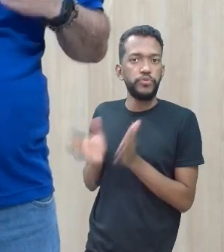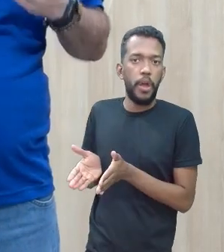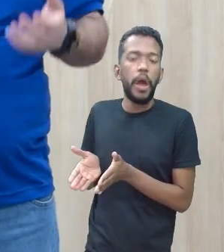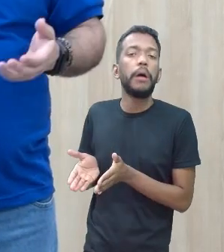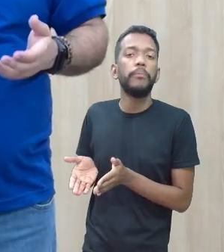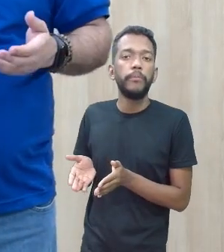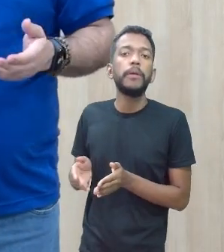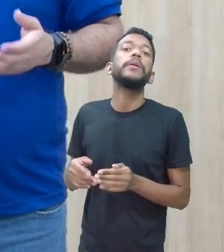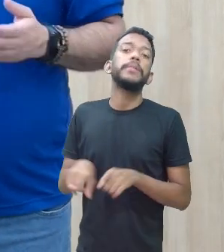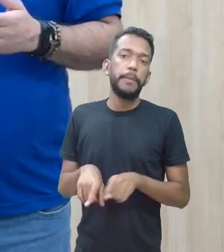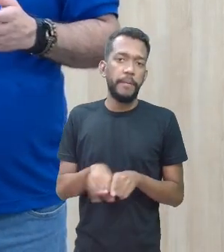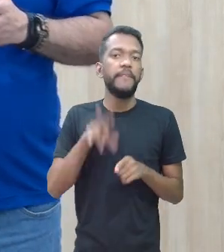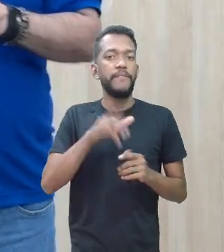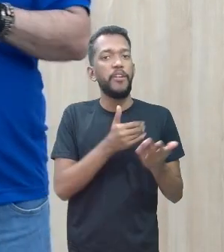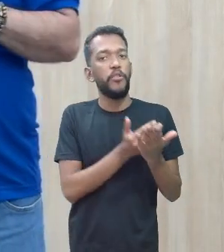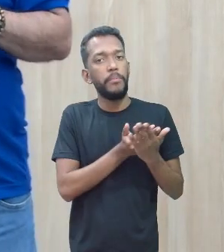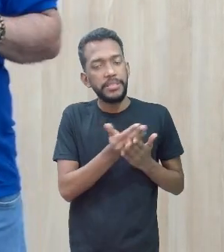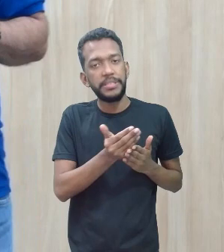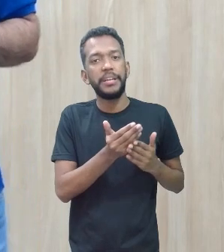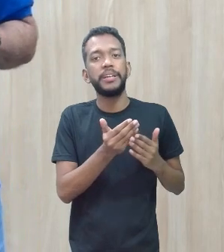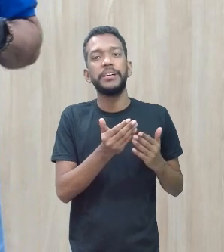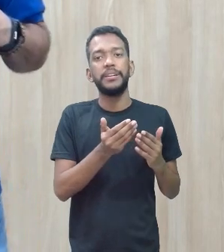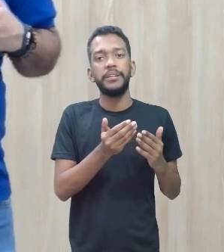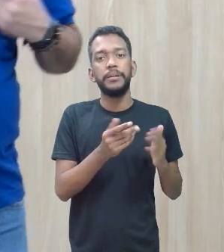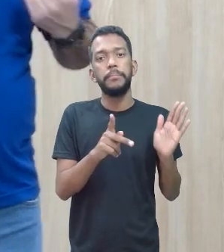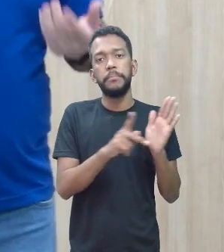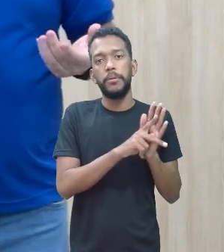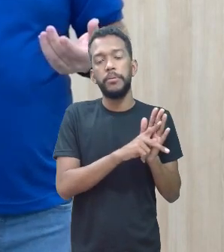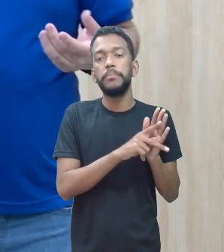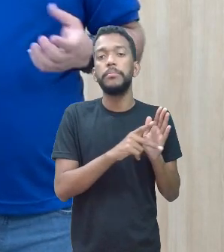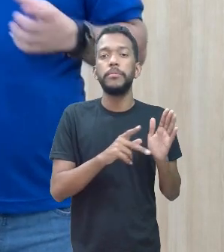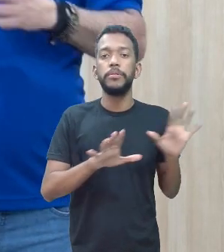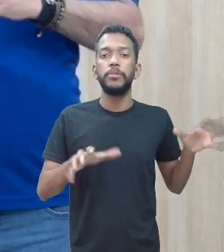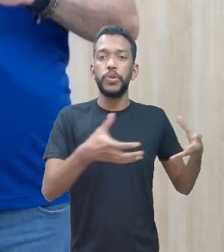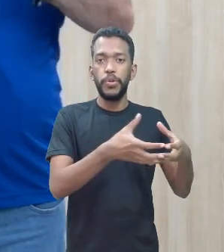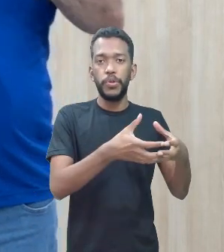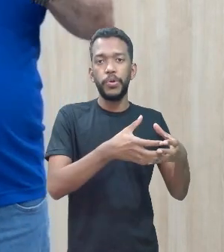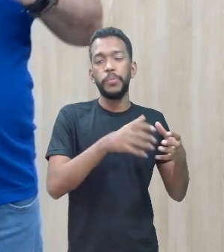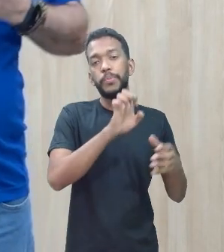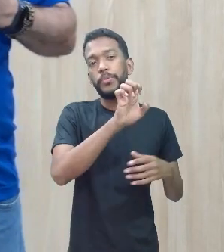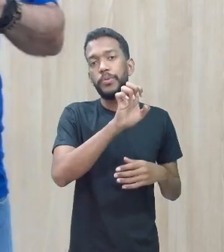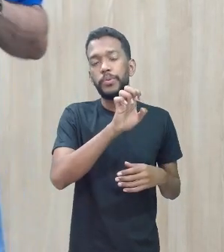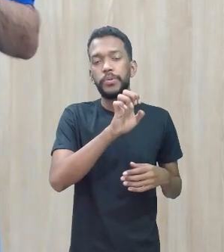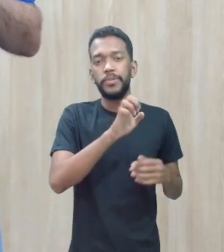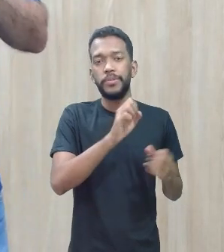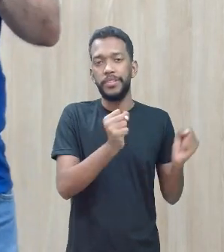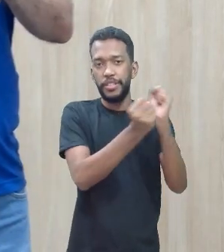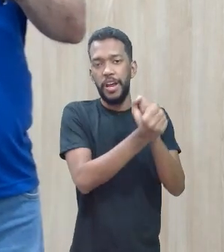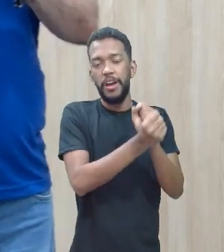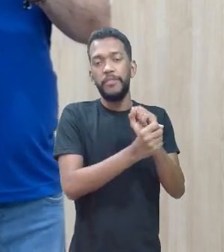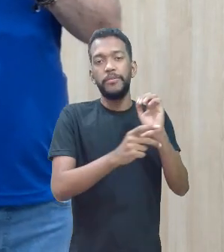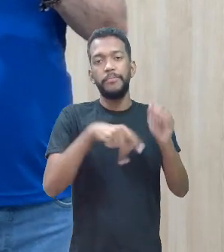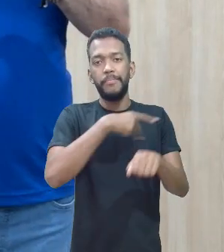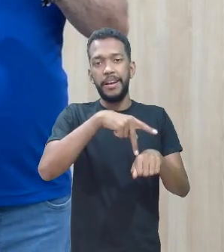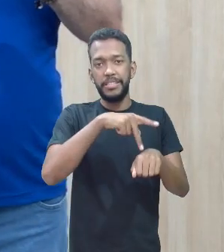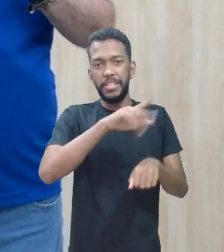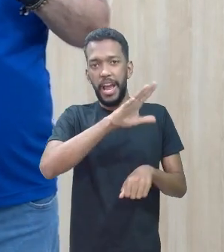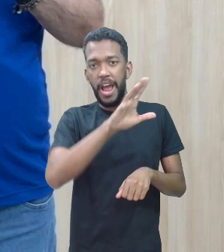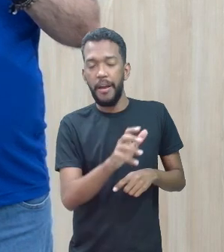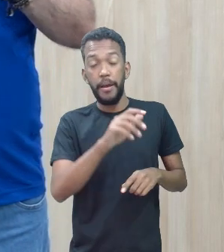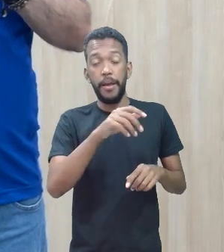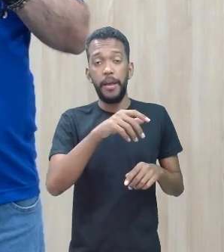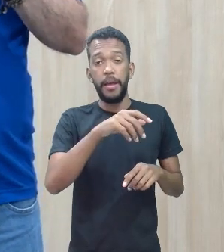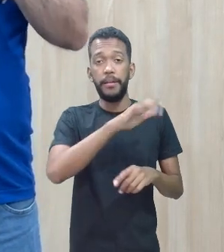escravos africanos, existia a figura do capitão do mato, que era um negro que prestava